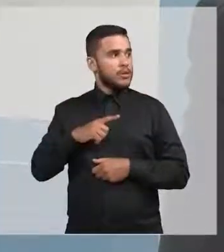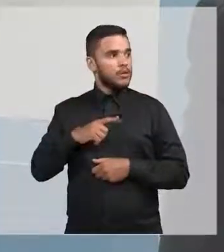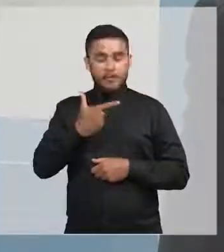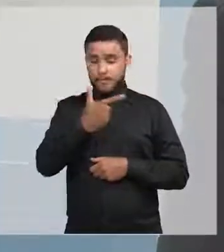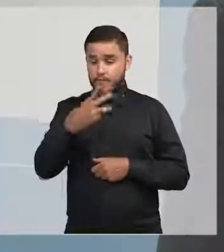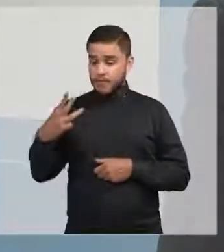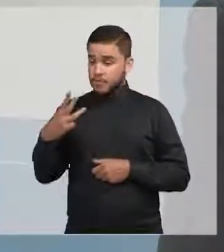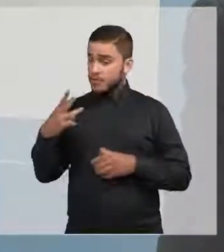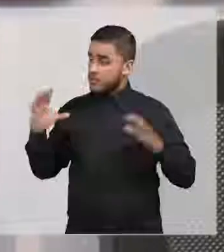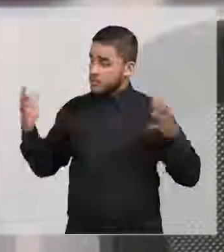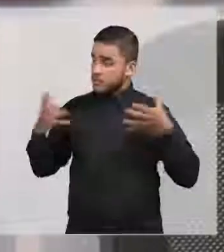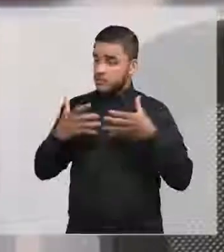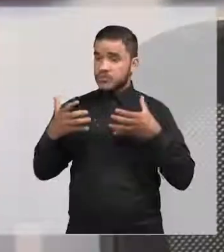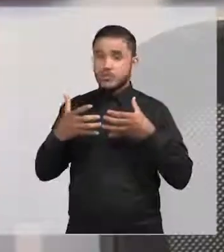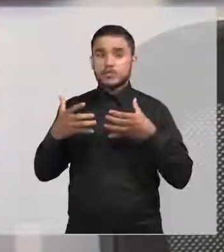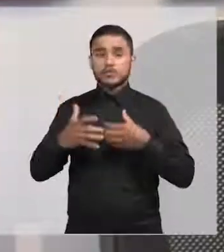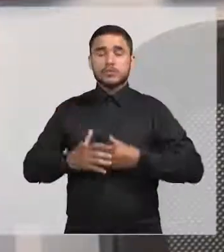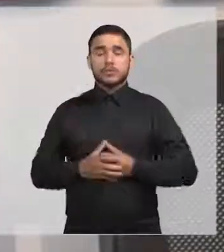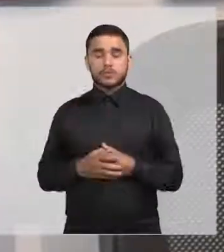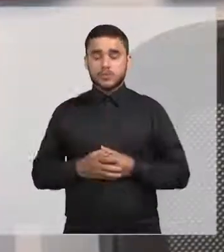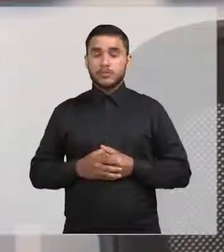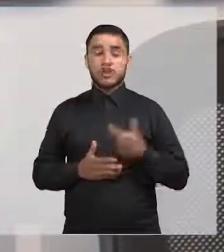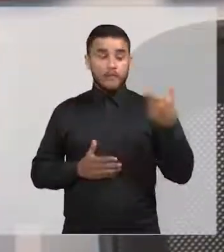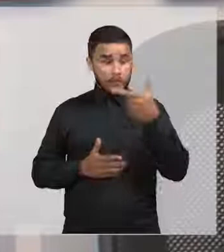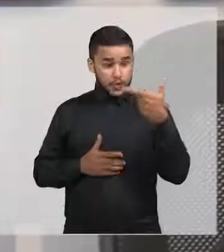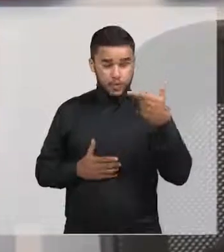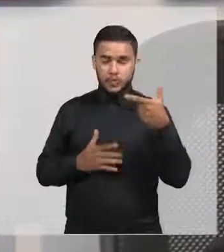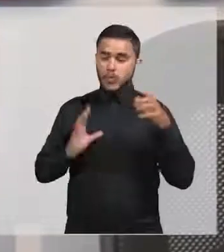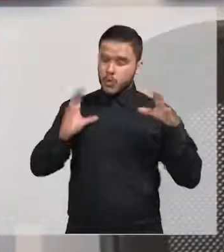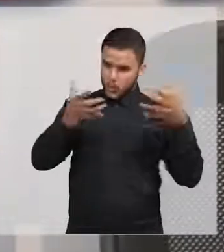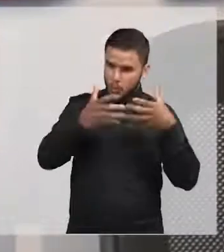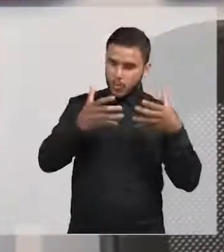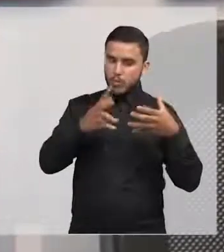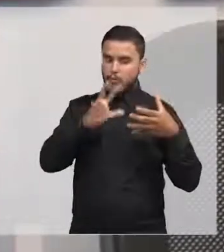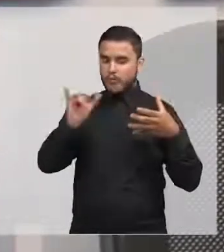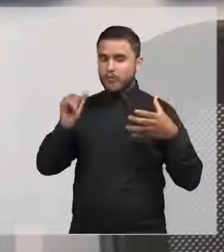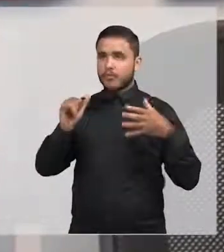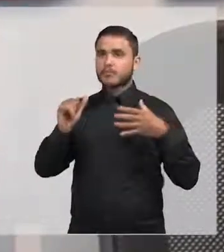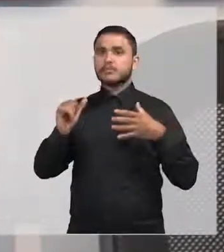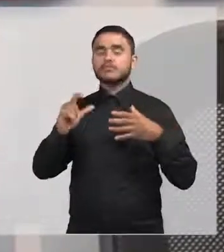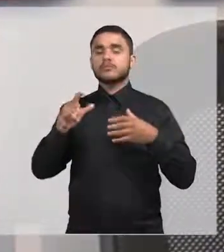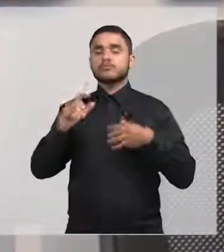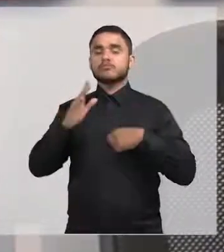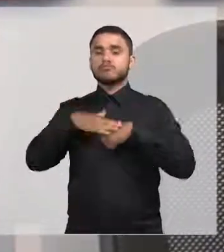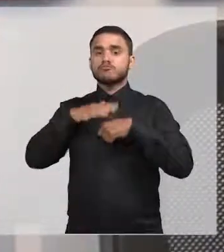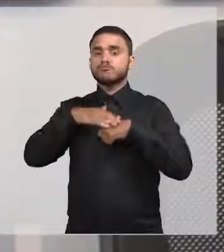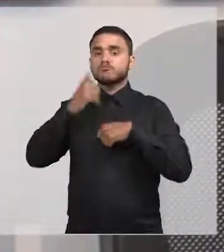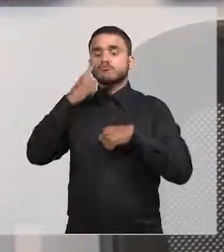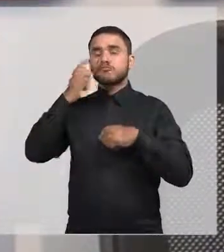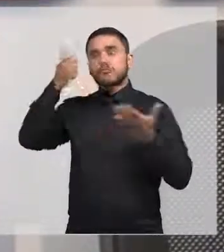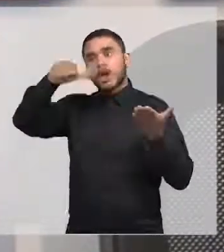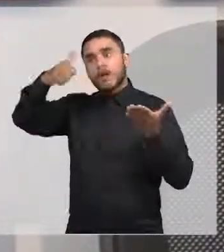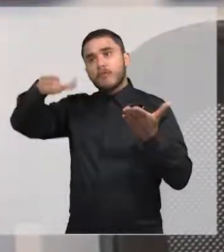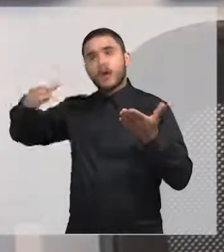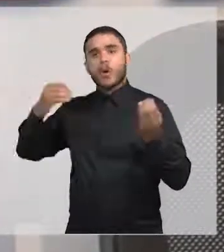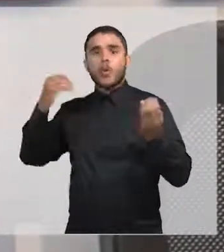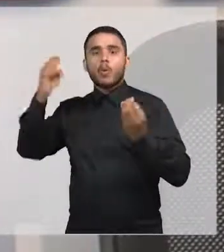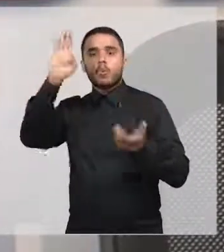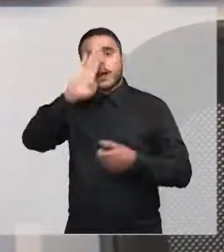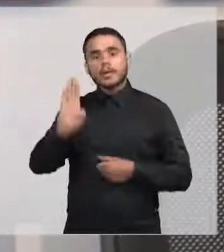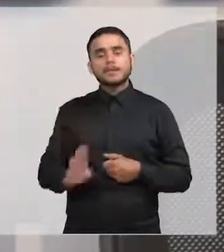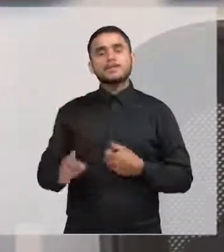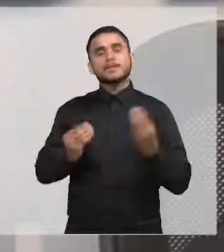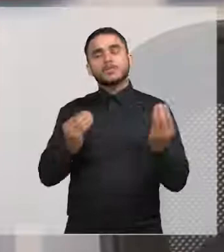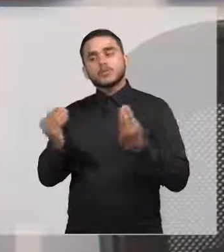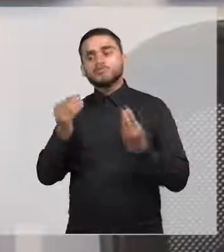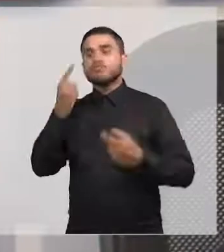Carlinhos, eu estou lhe dizendo, se ele se encontrou na quinta, a lista dos 22 foi entregue, na quarta, se